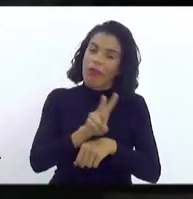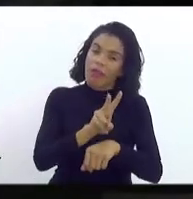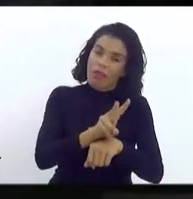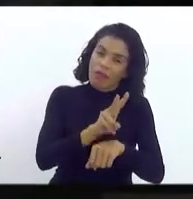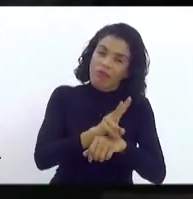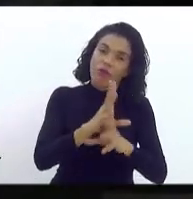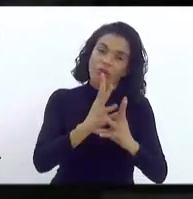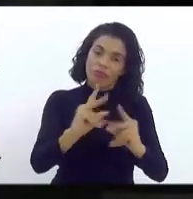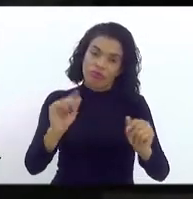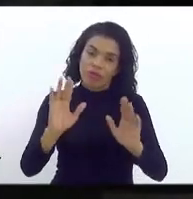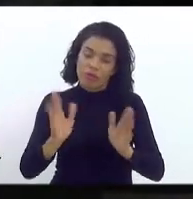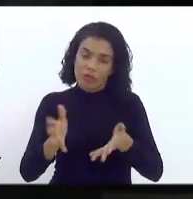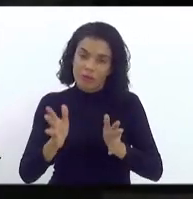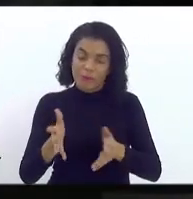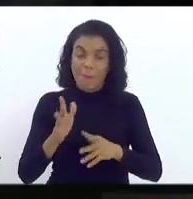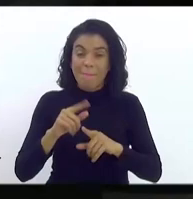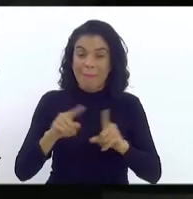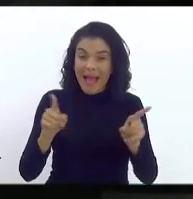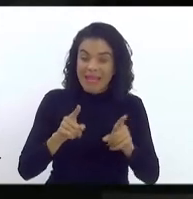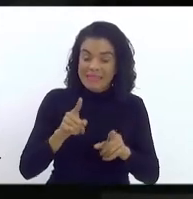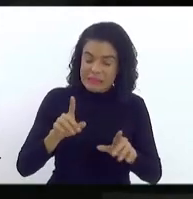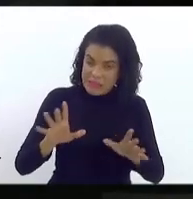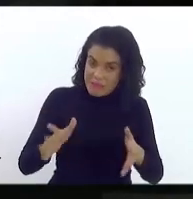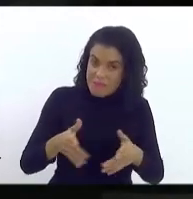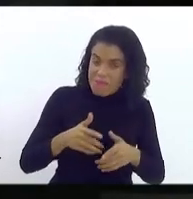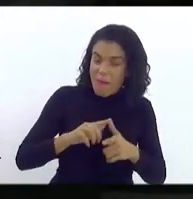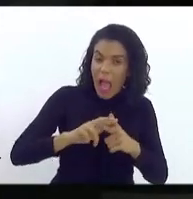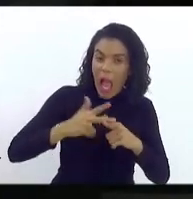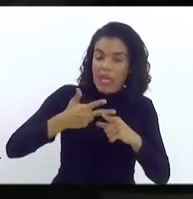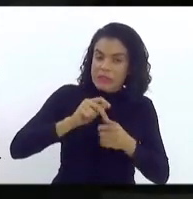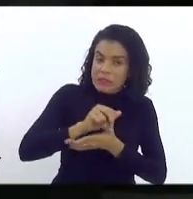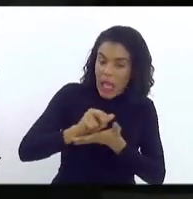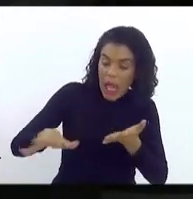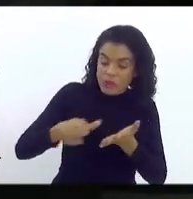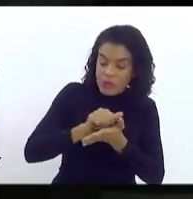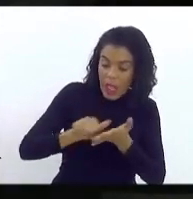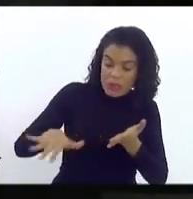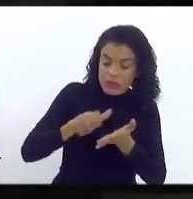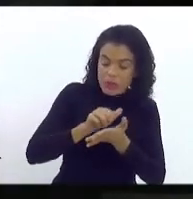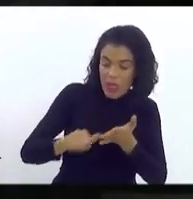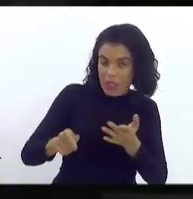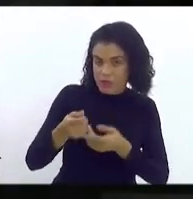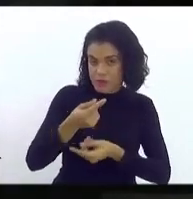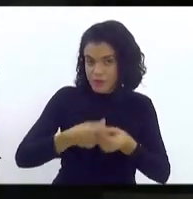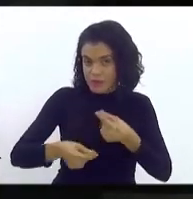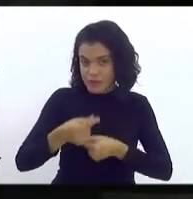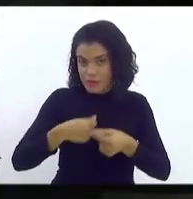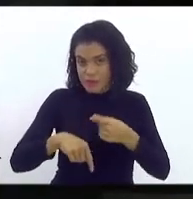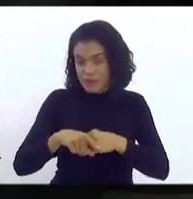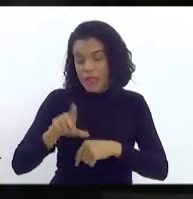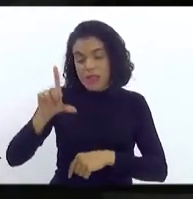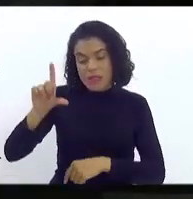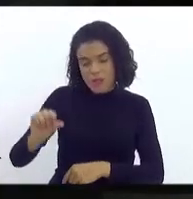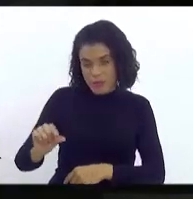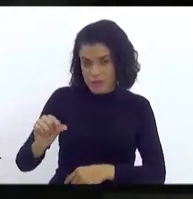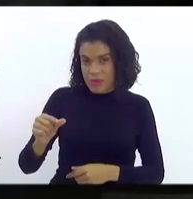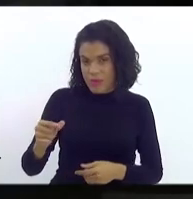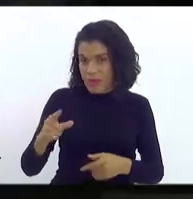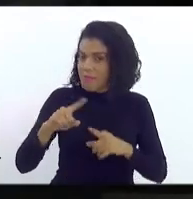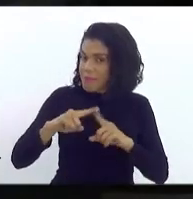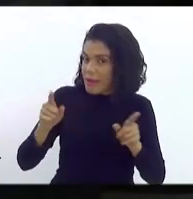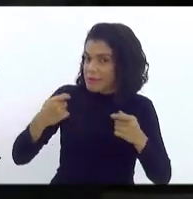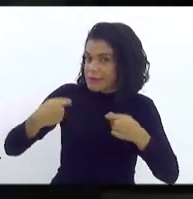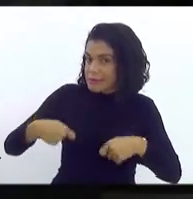Então, isso gerou mais fluxos financeiros para a companhia e não uma redução, né? Uma necessidade